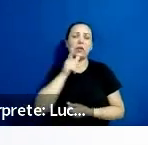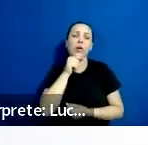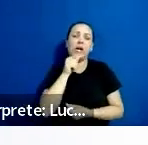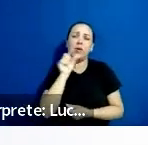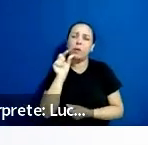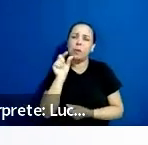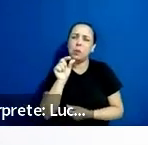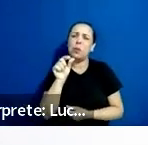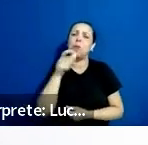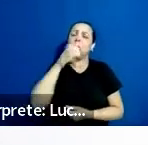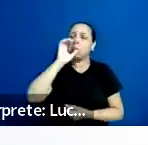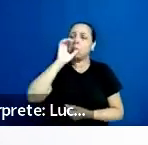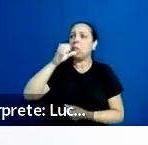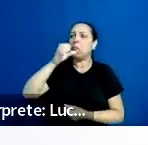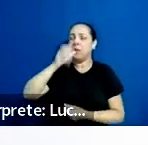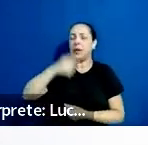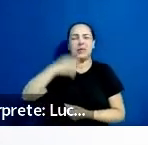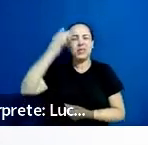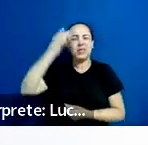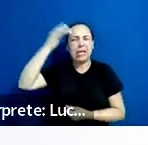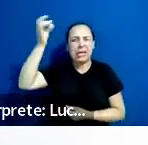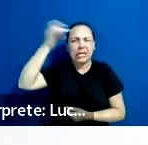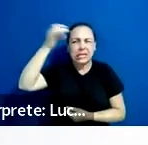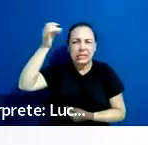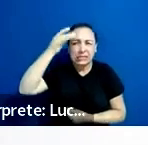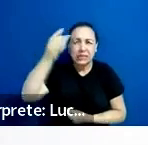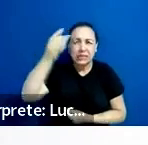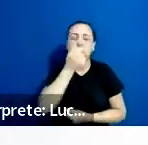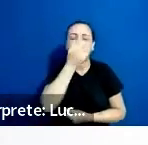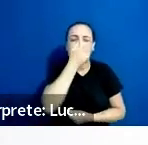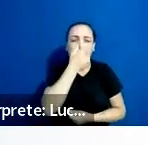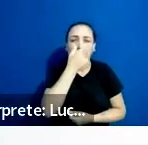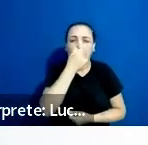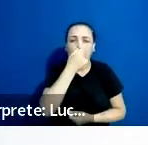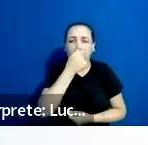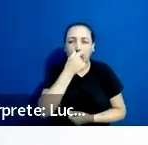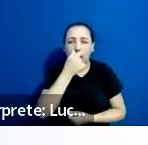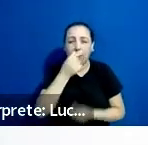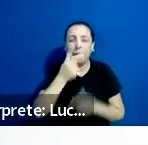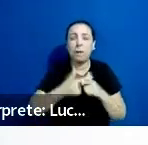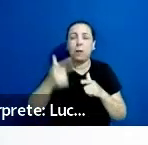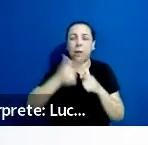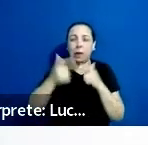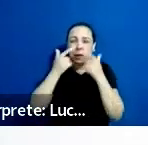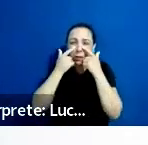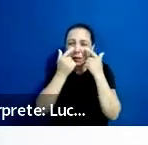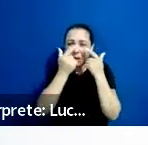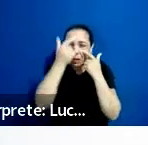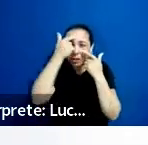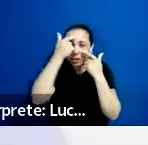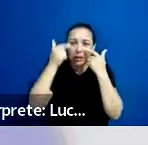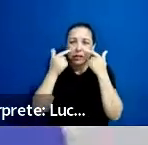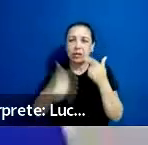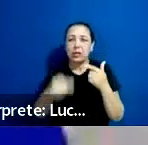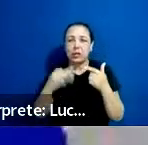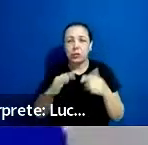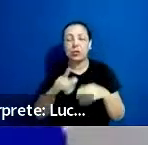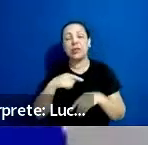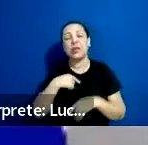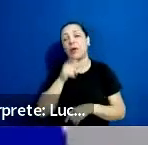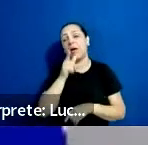desidratada. Eu tinha enxaqueca, eu tinha sinusite, eu tinha intestino preso e eu não bebia água. E a água, ela é